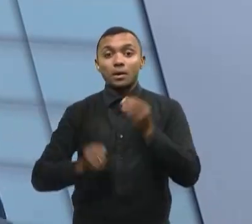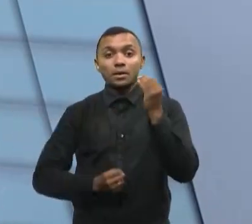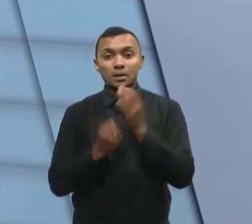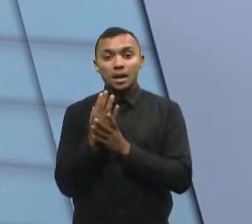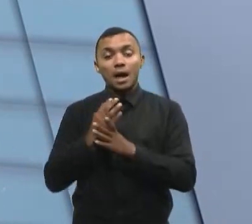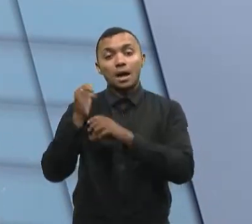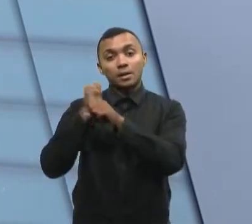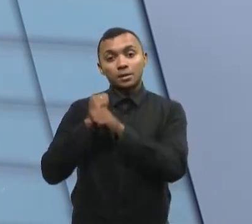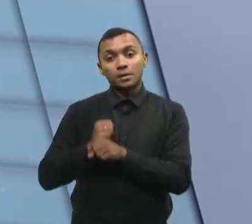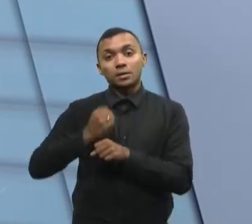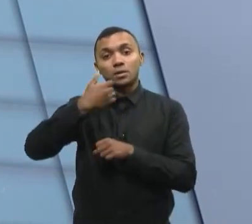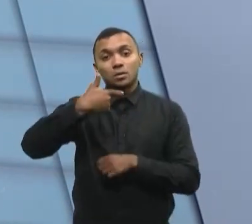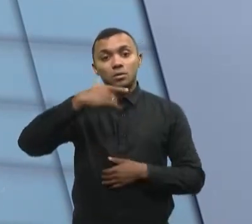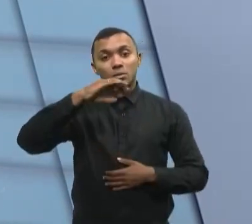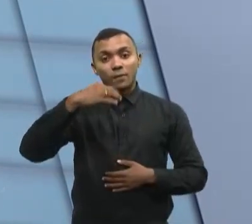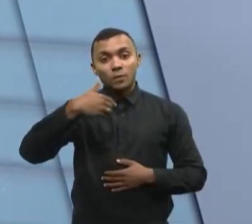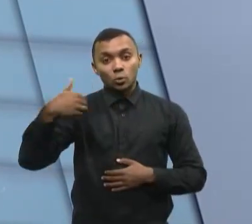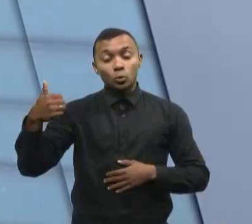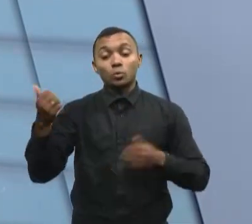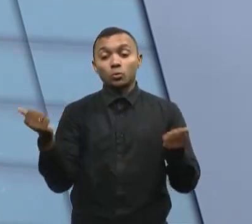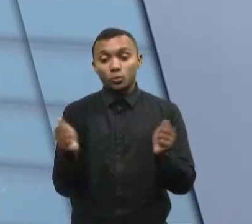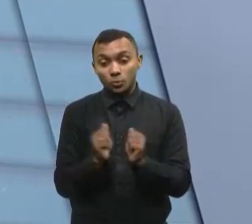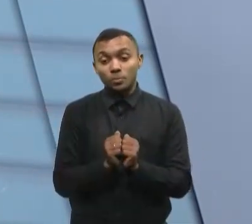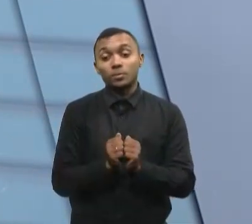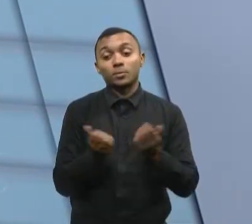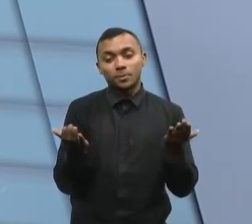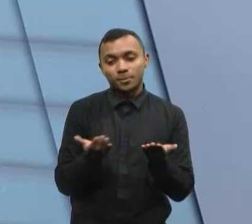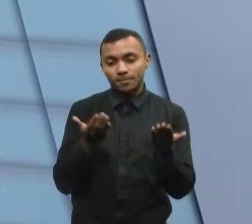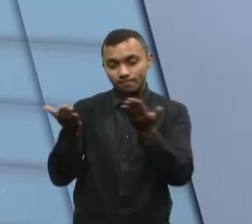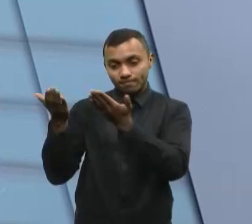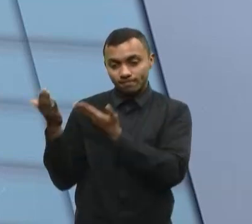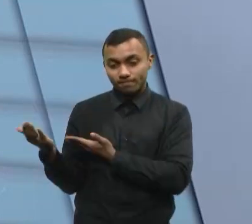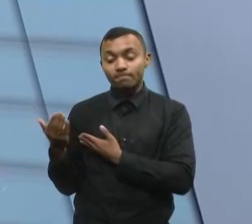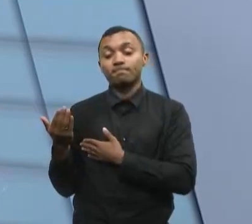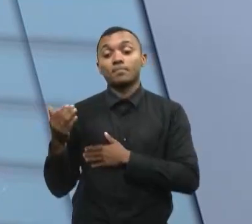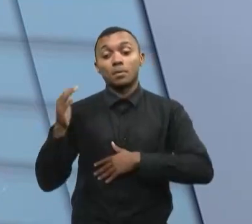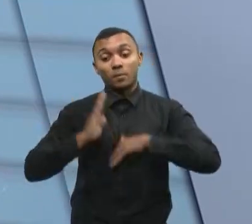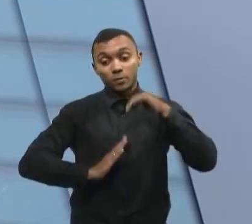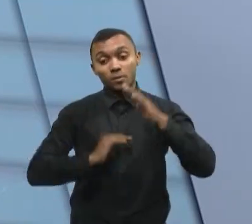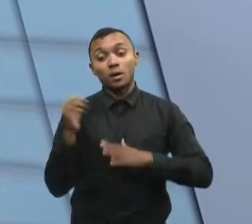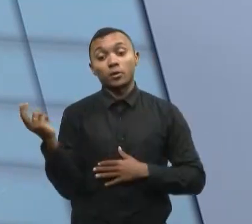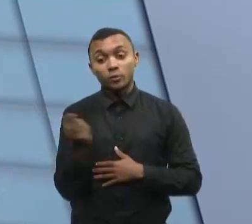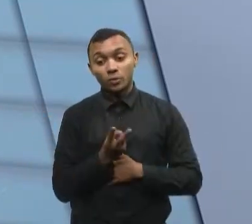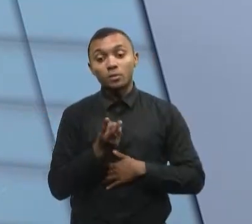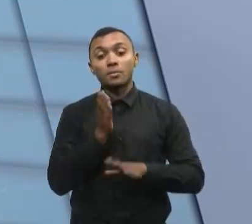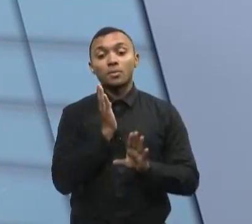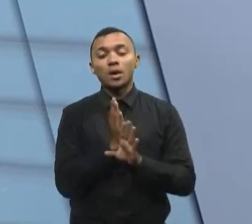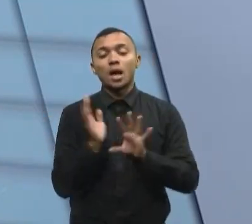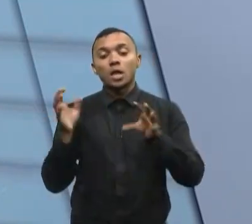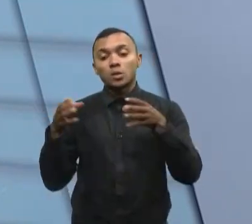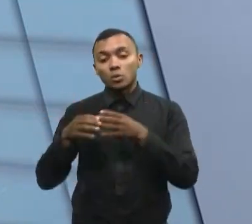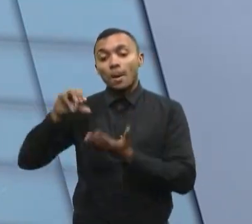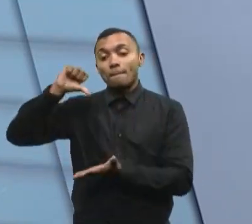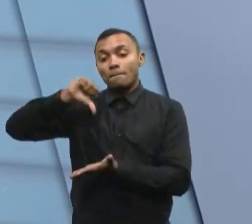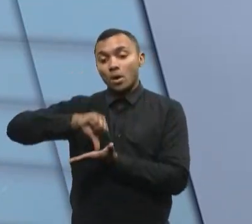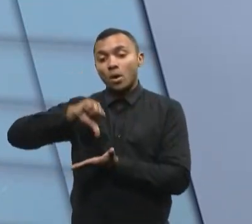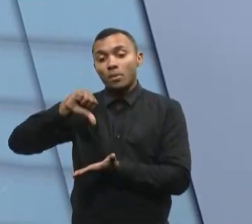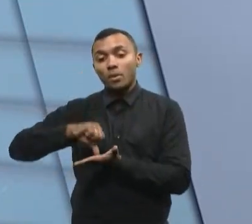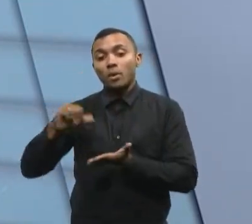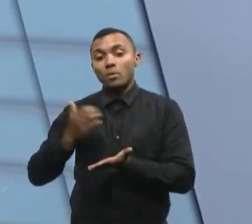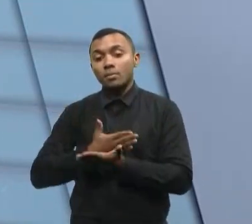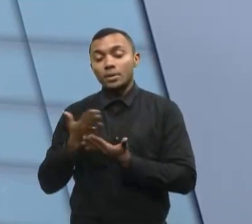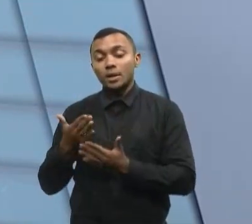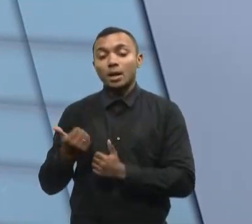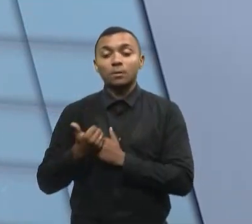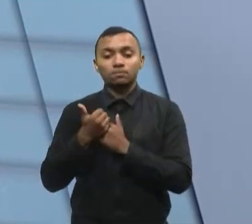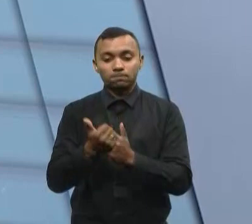2021 e eu estou aqui com dois profissionais, porque o Ciadi atua a partir de uma assistência especializada